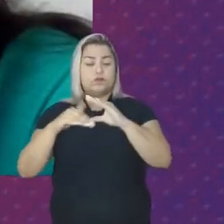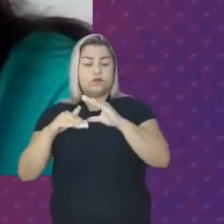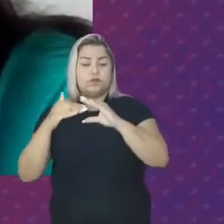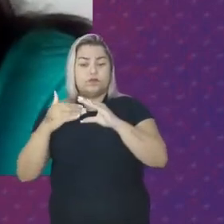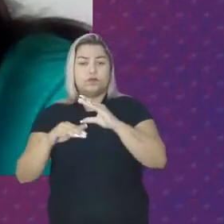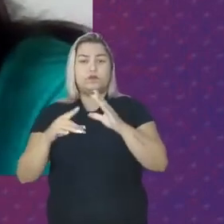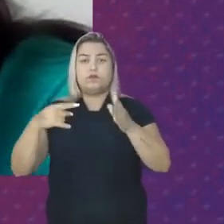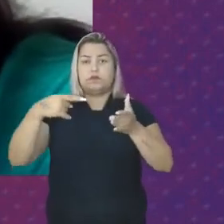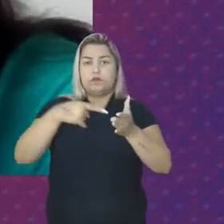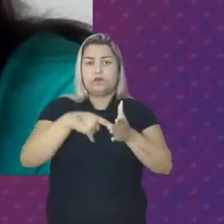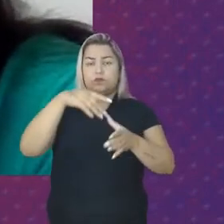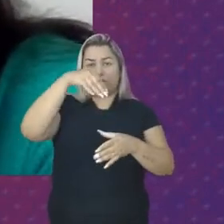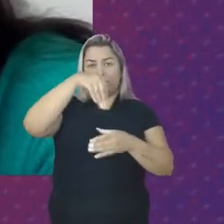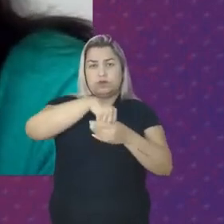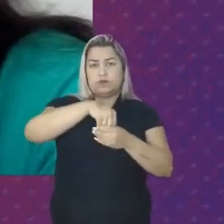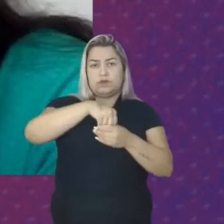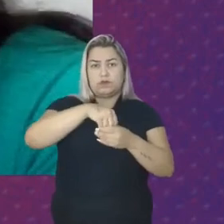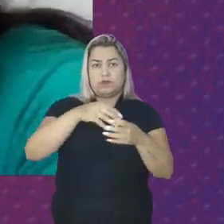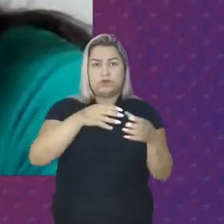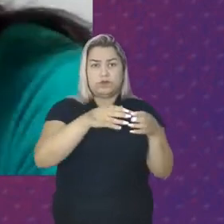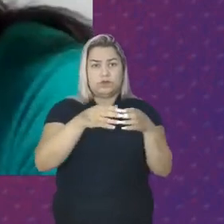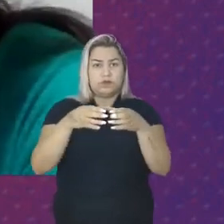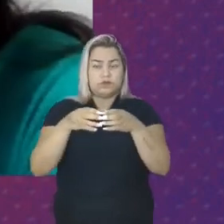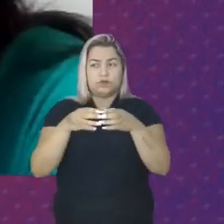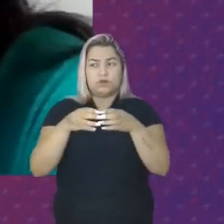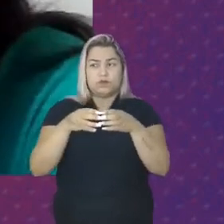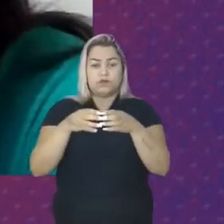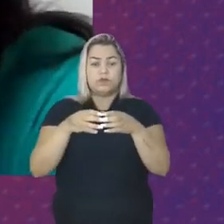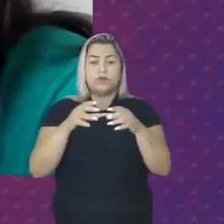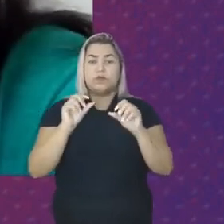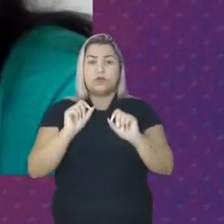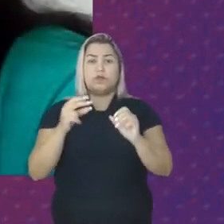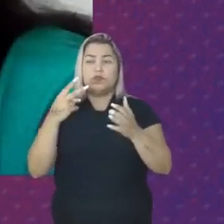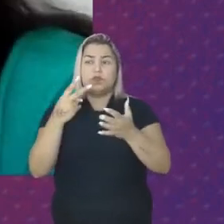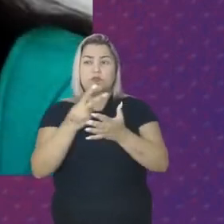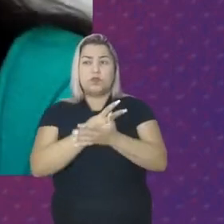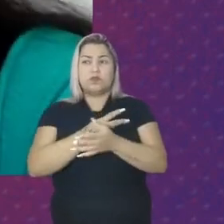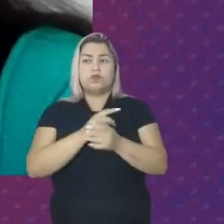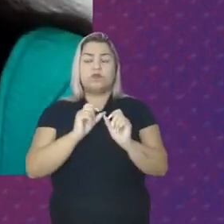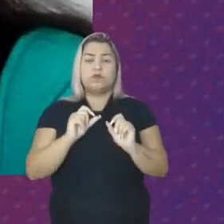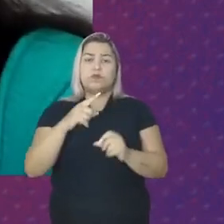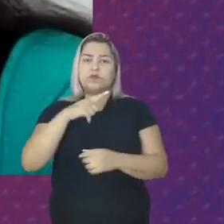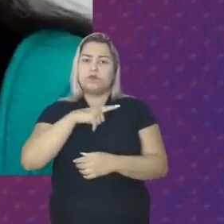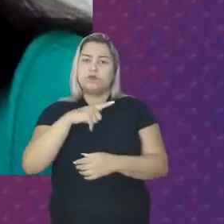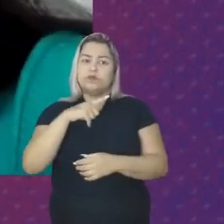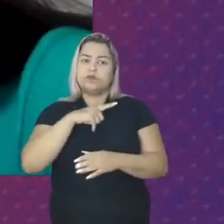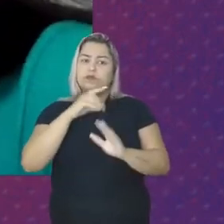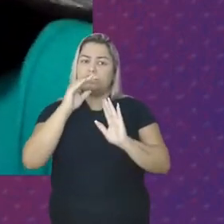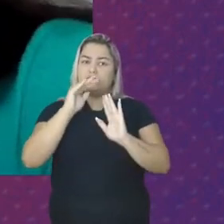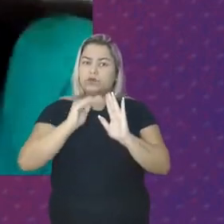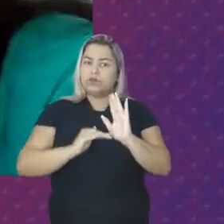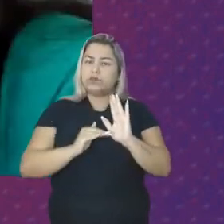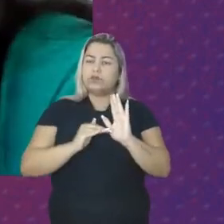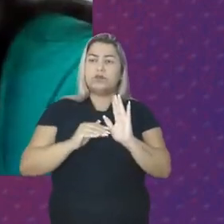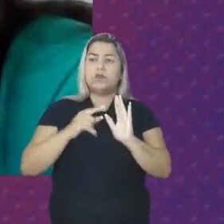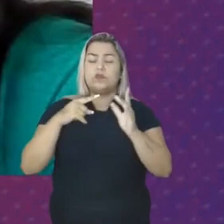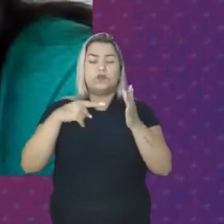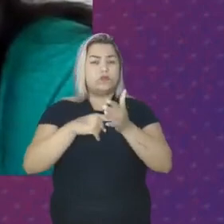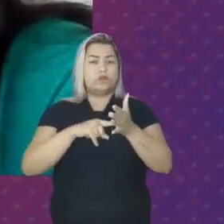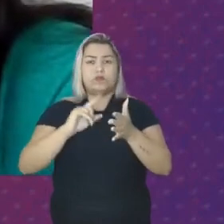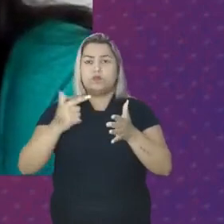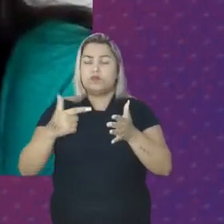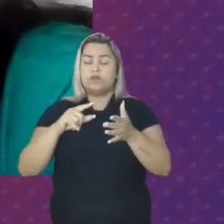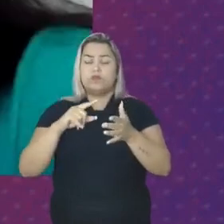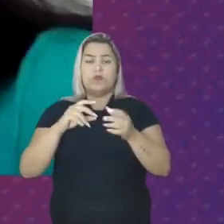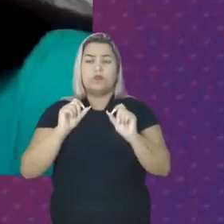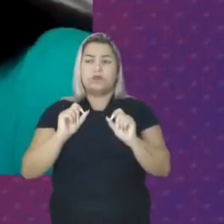denúncia dentro do grupo de violação, né? O que é que isso impacta em você ter extratos de denúncia sem elementos